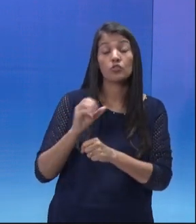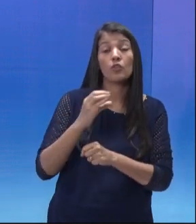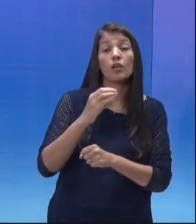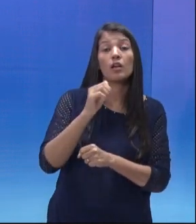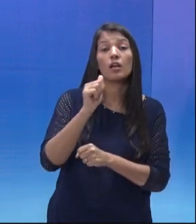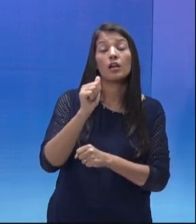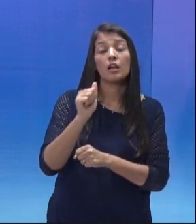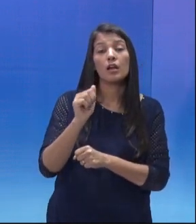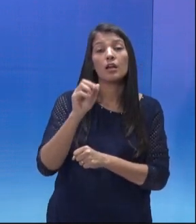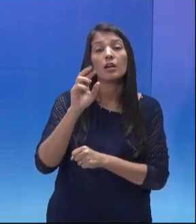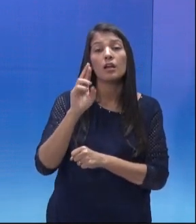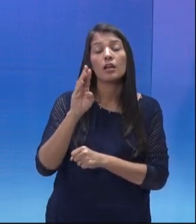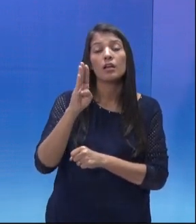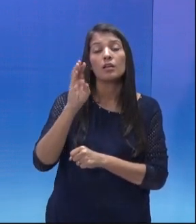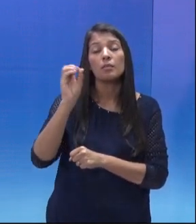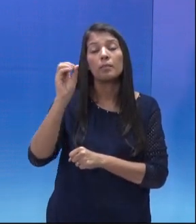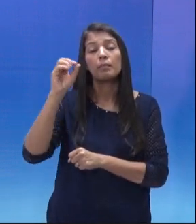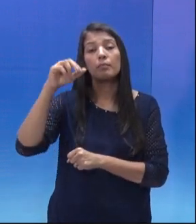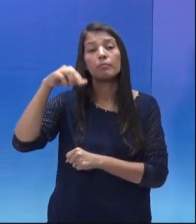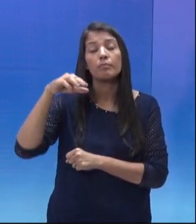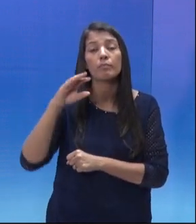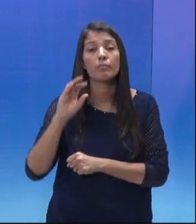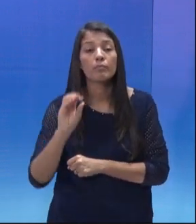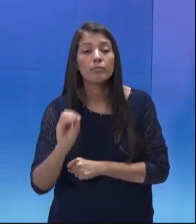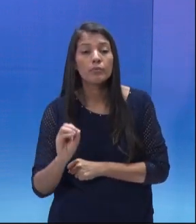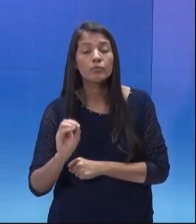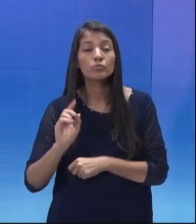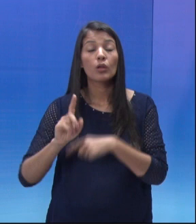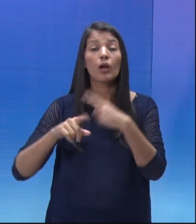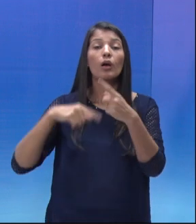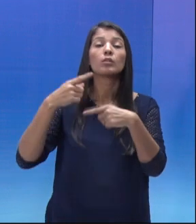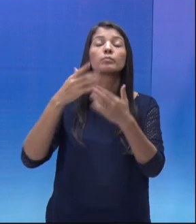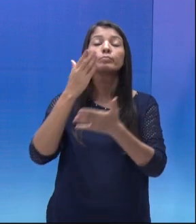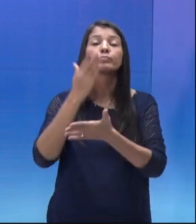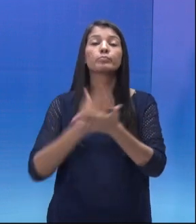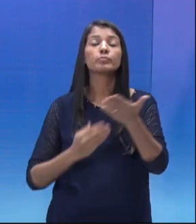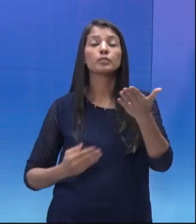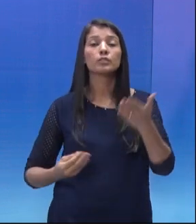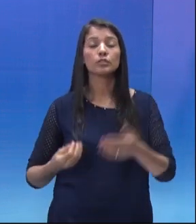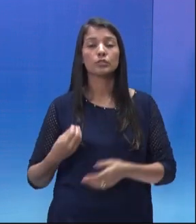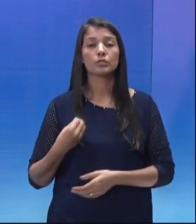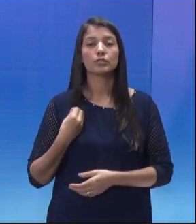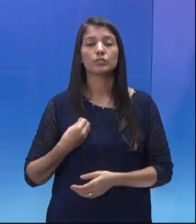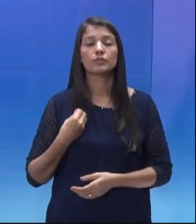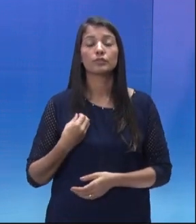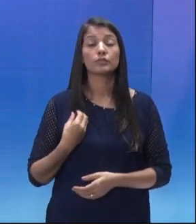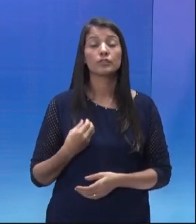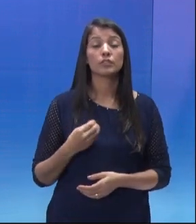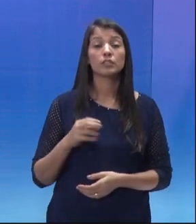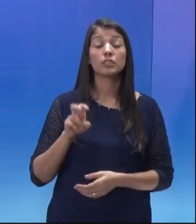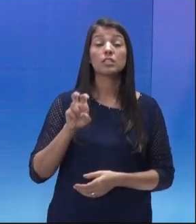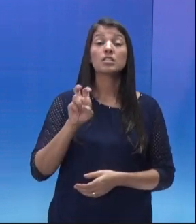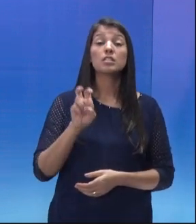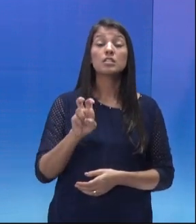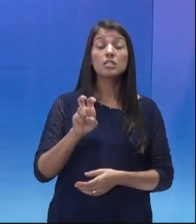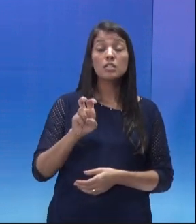nós temos o corpo aí em vida com 27.000 betas. Passa-se um tempo de meia-vida, ou seja, passa